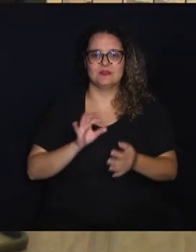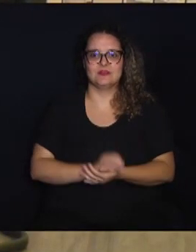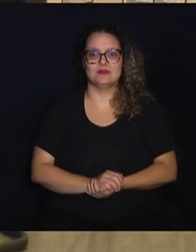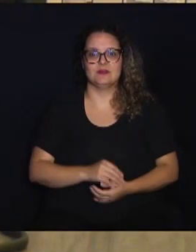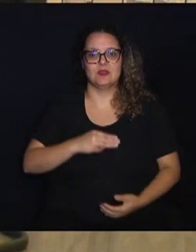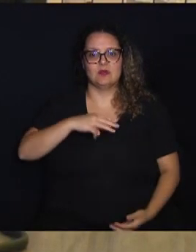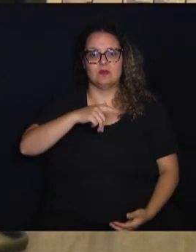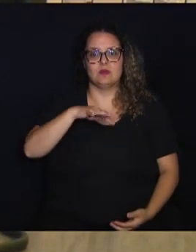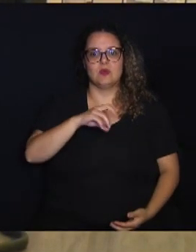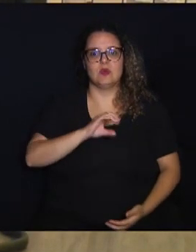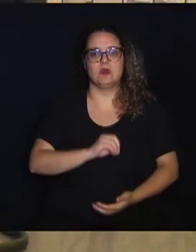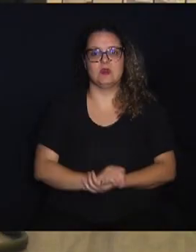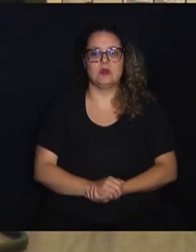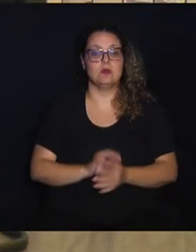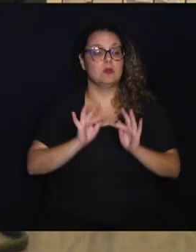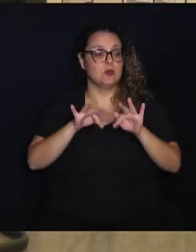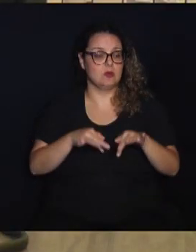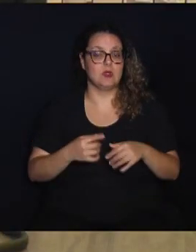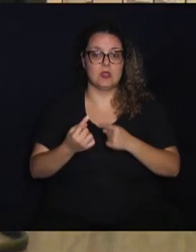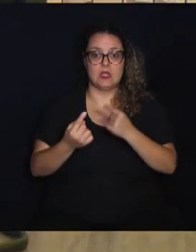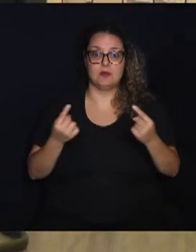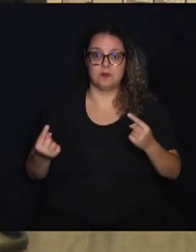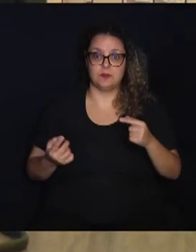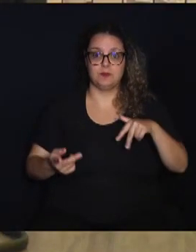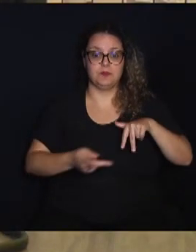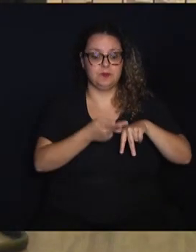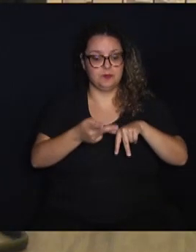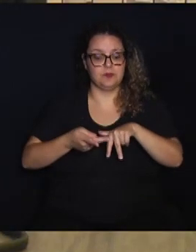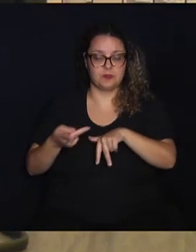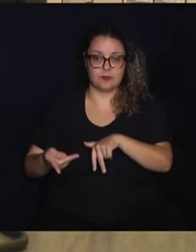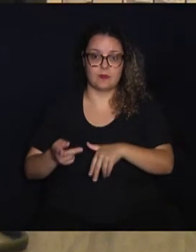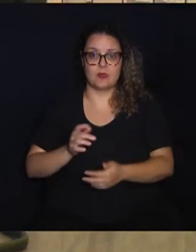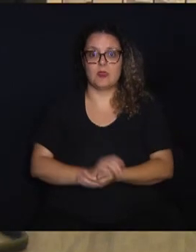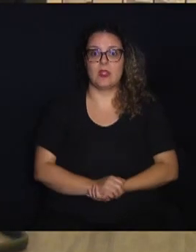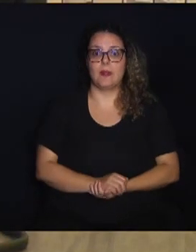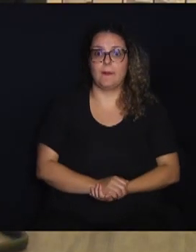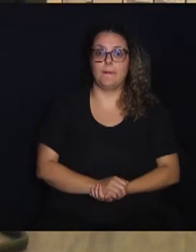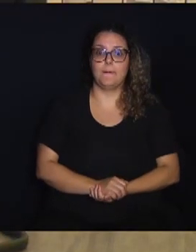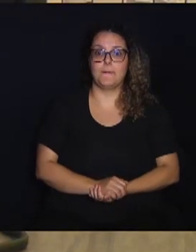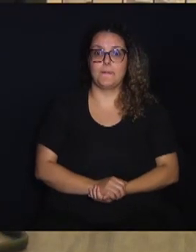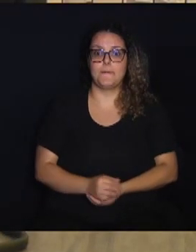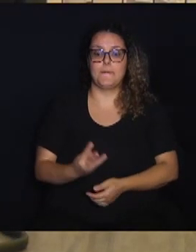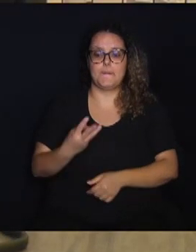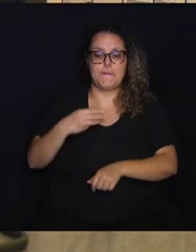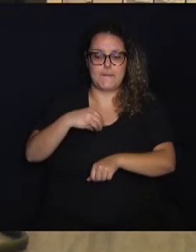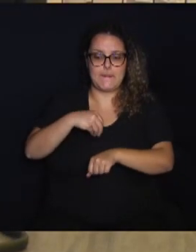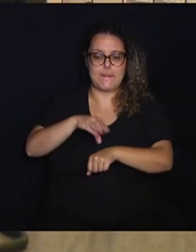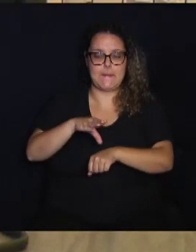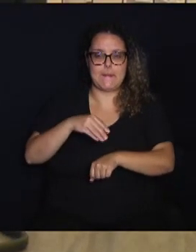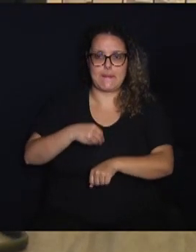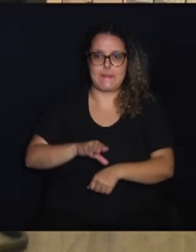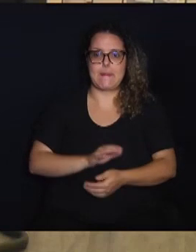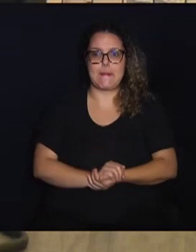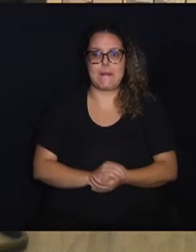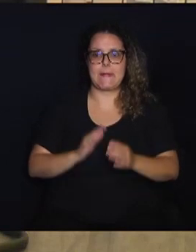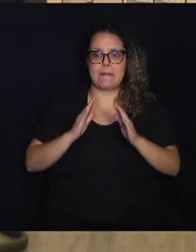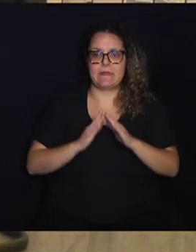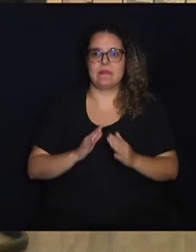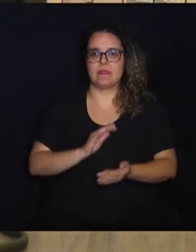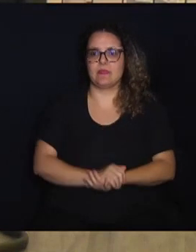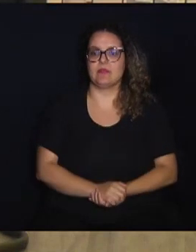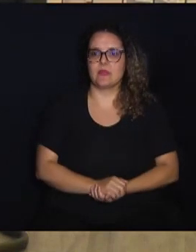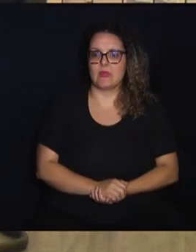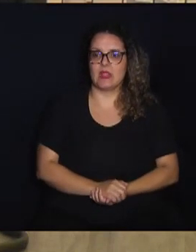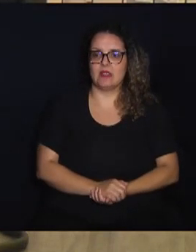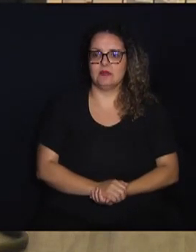Marcelo, queria que, para finalizar, cada um de vocês dessem aí 3 dicas para quem tá em casa. Eu